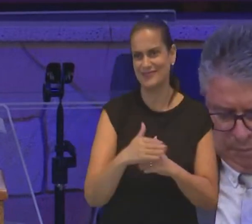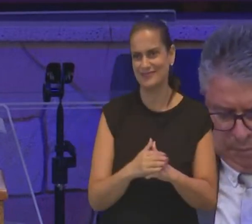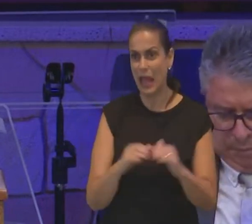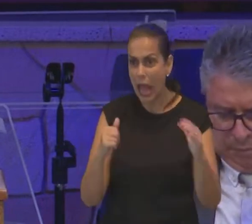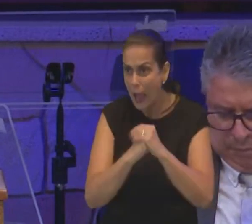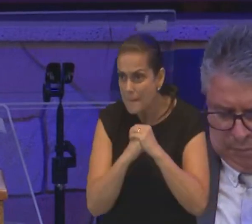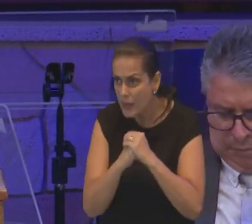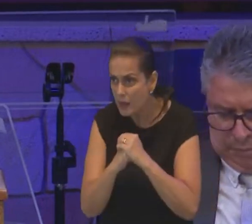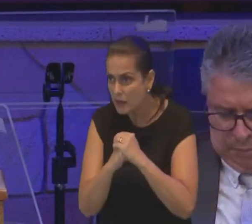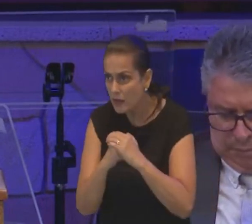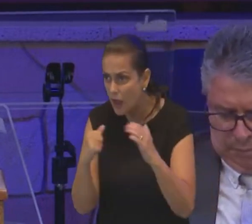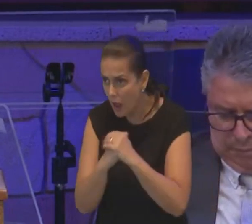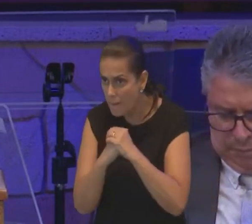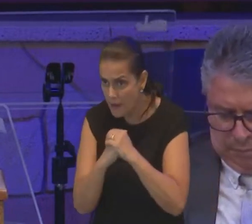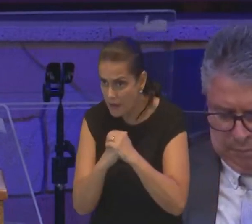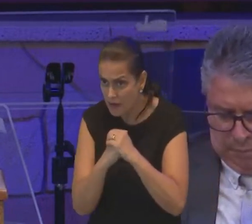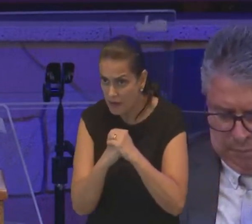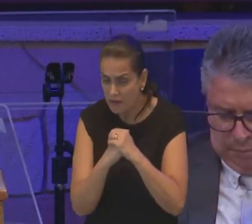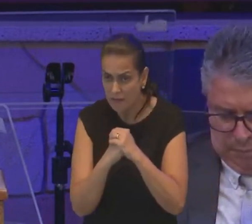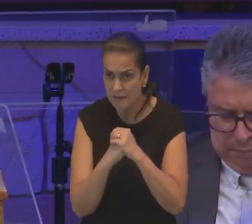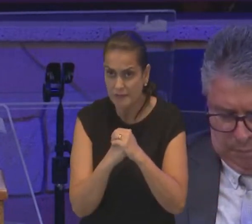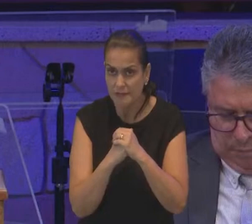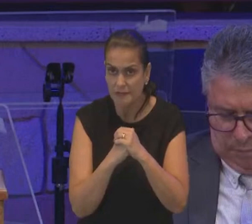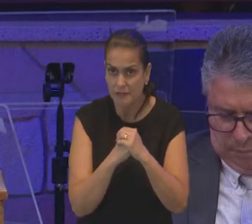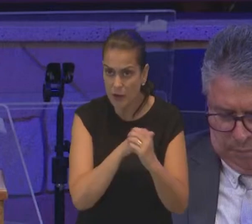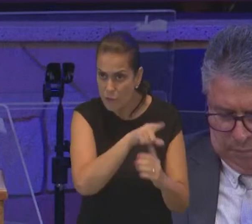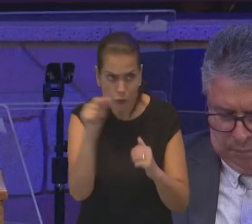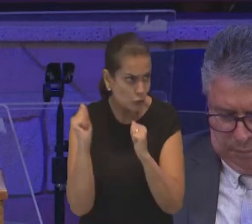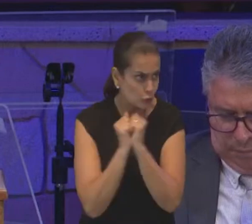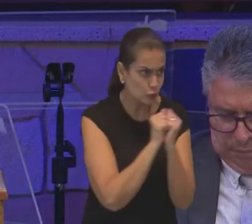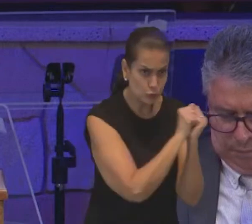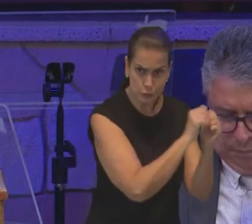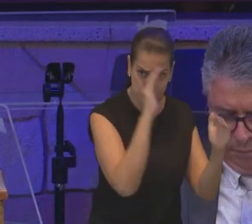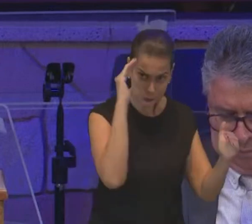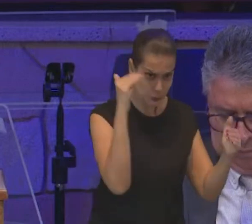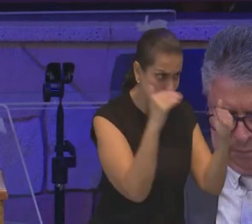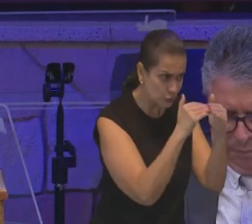Amém, meus irmãos? Os irmãos estão comigo?